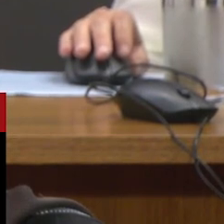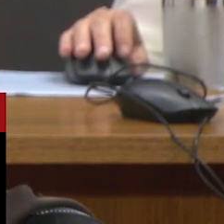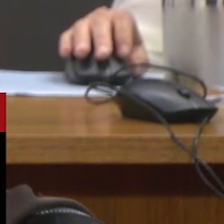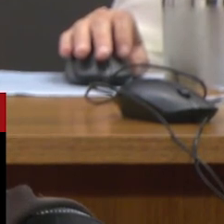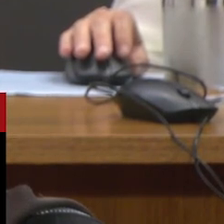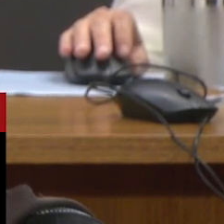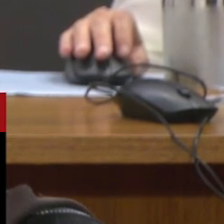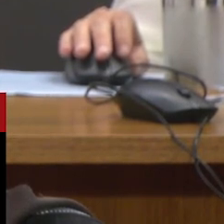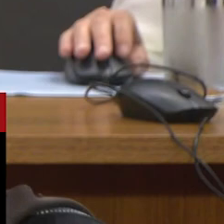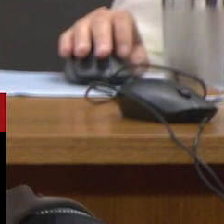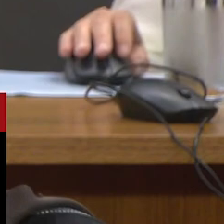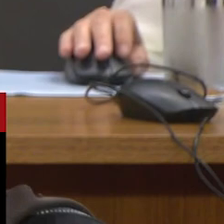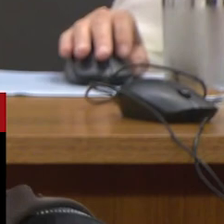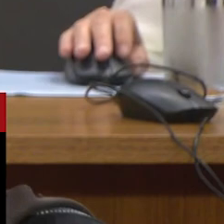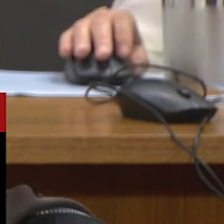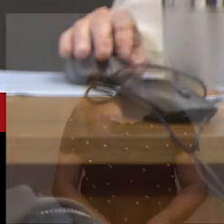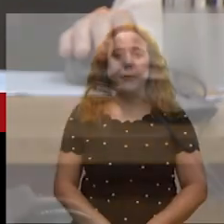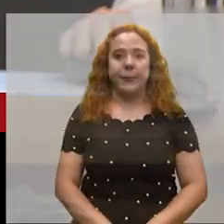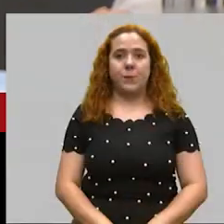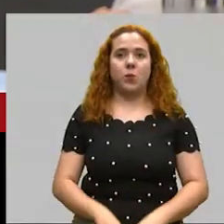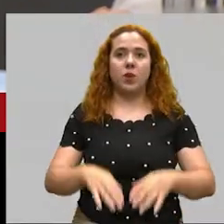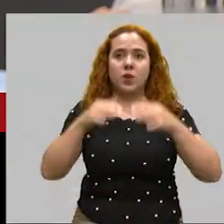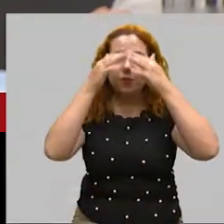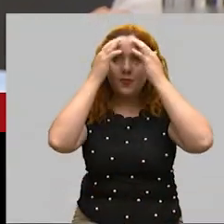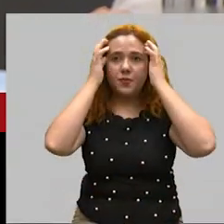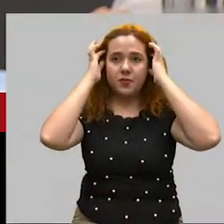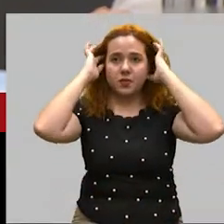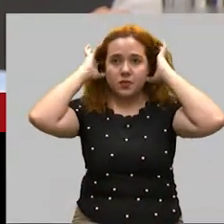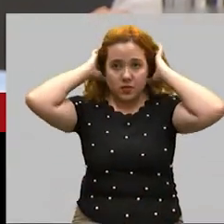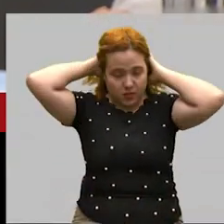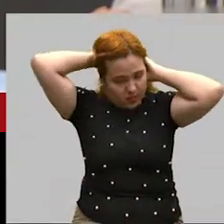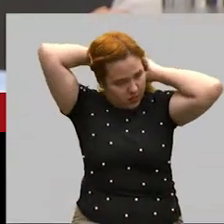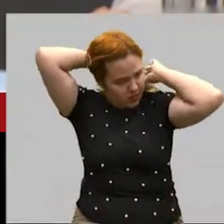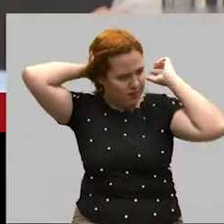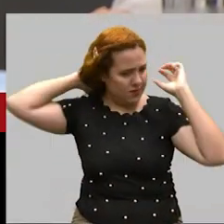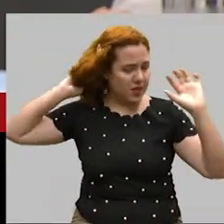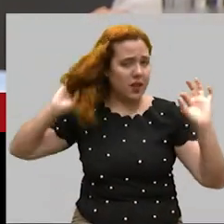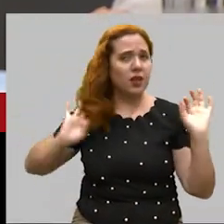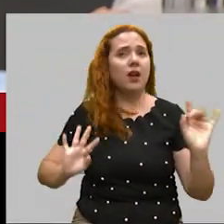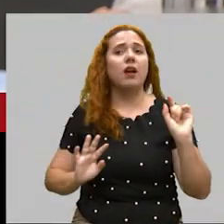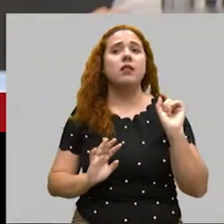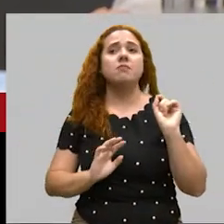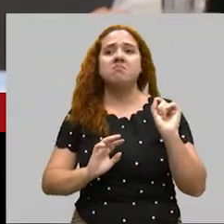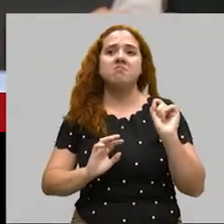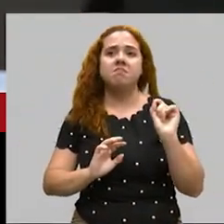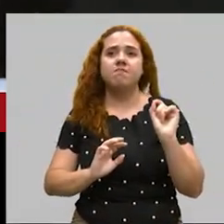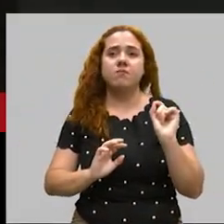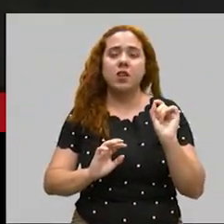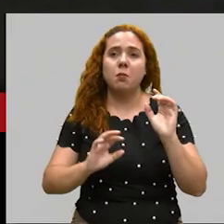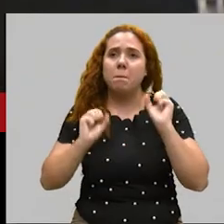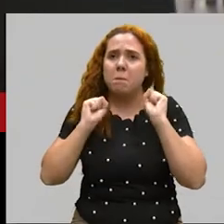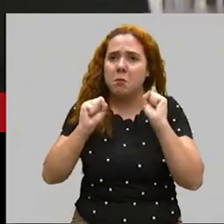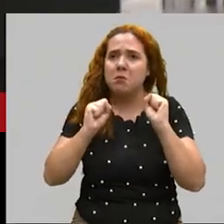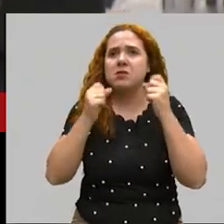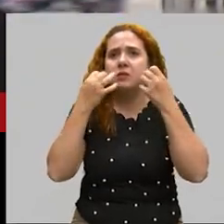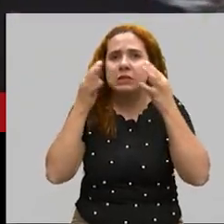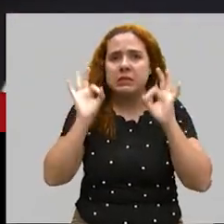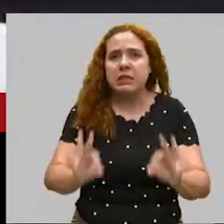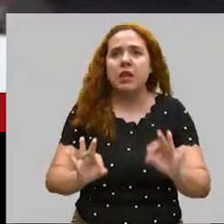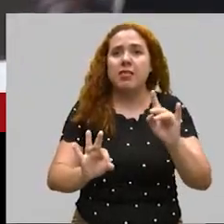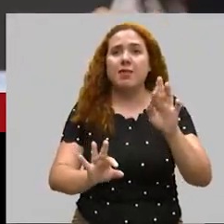rica e potente e Sem dúvida nenhuma ela é e ela é a